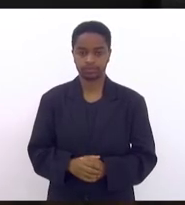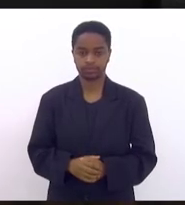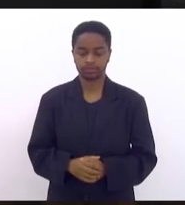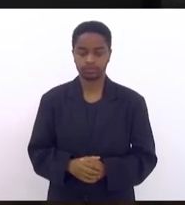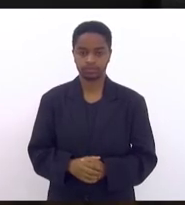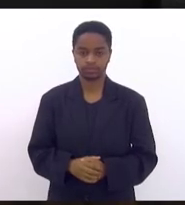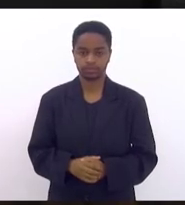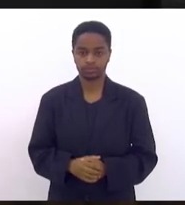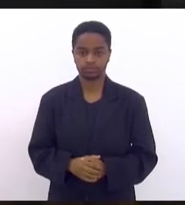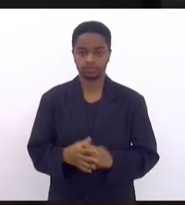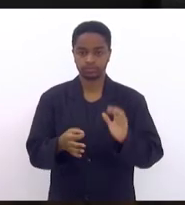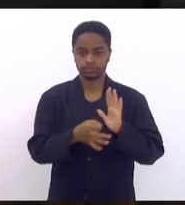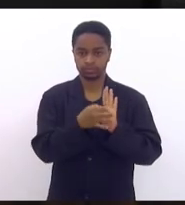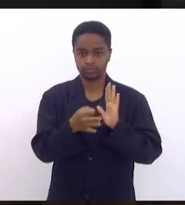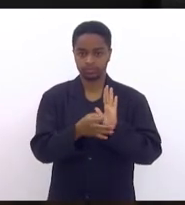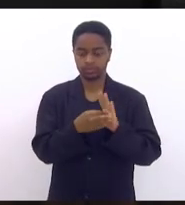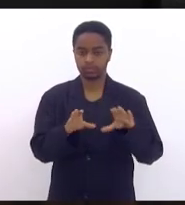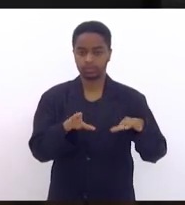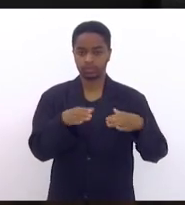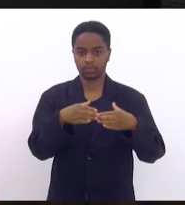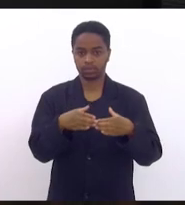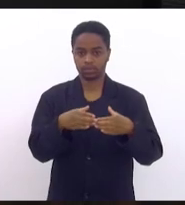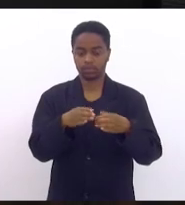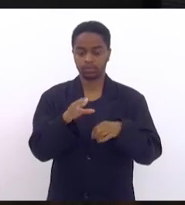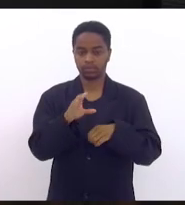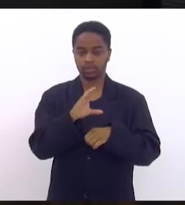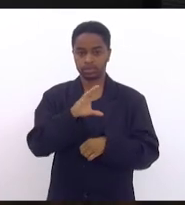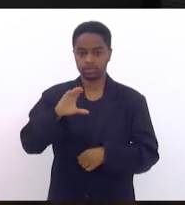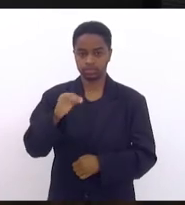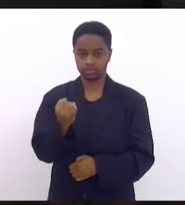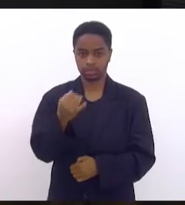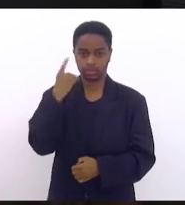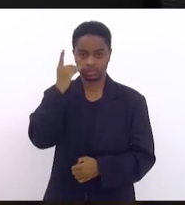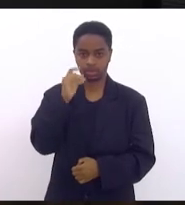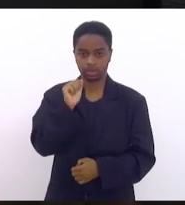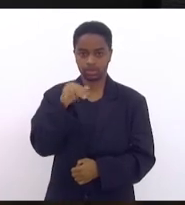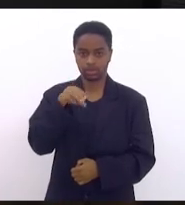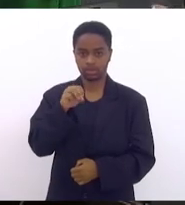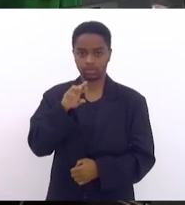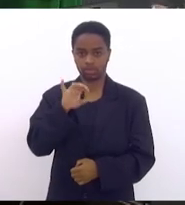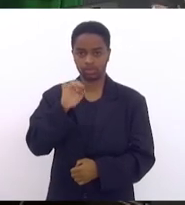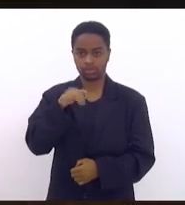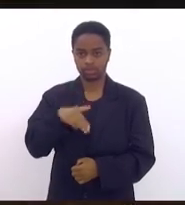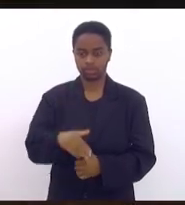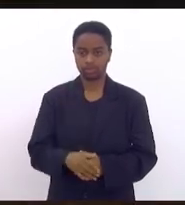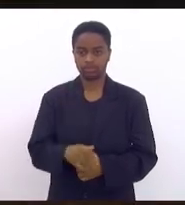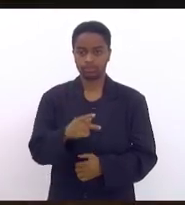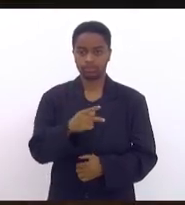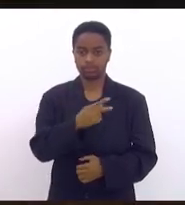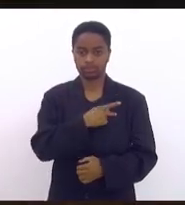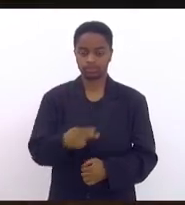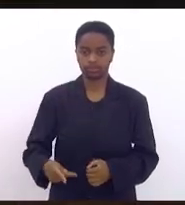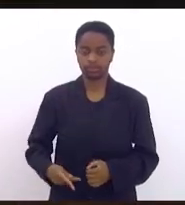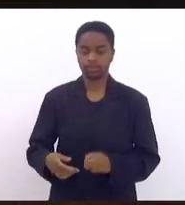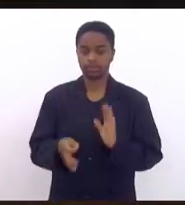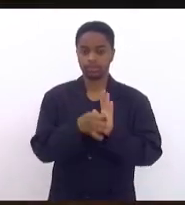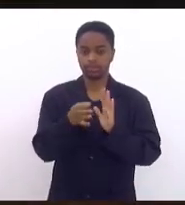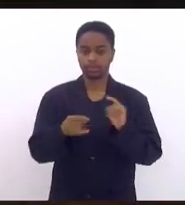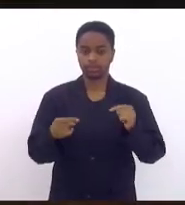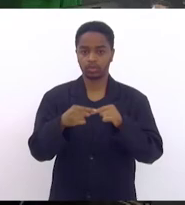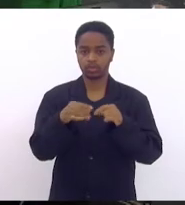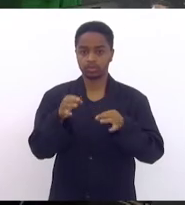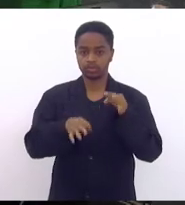Controle. Para emitir parecer pela Comissão de Constituição e Justiça, deputado Rodrigo Amorim. Senhor presidente, o parecer pela juridicidade com